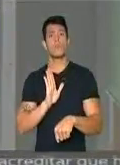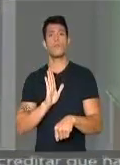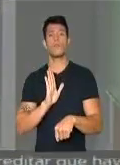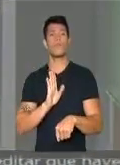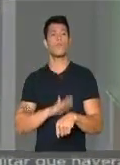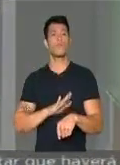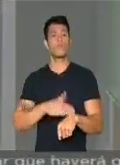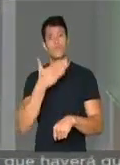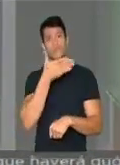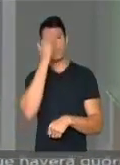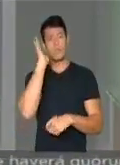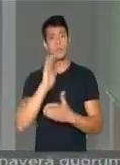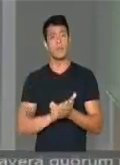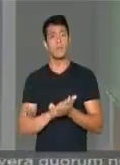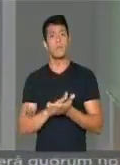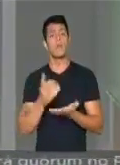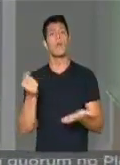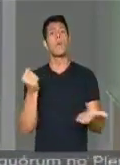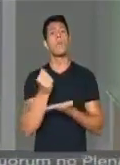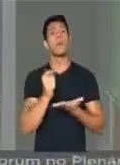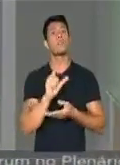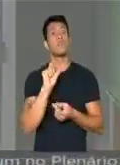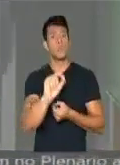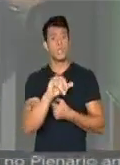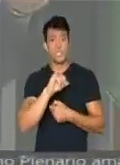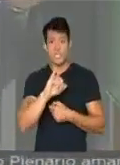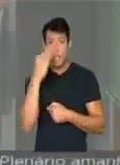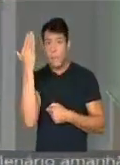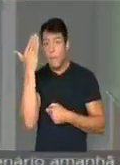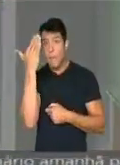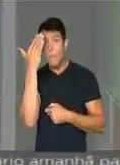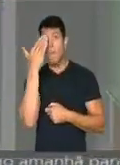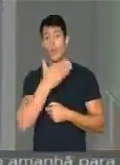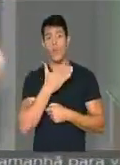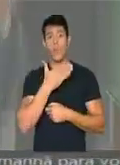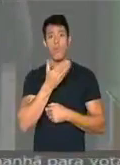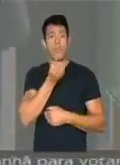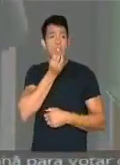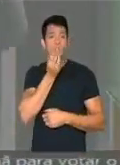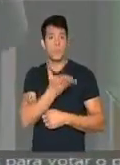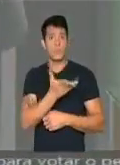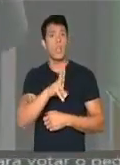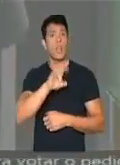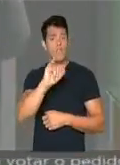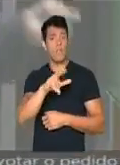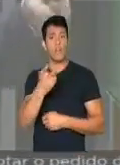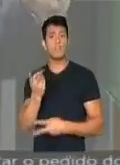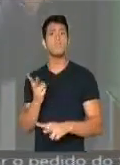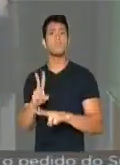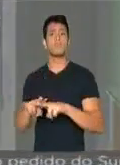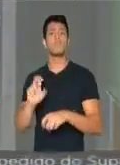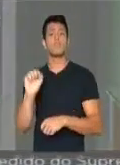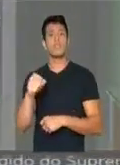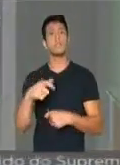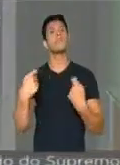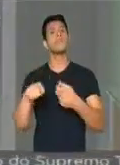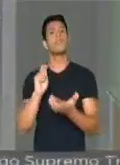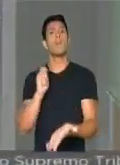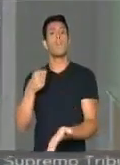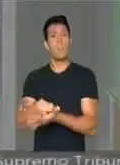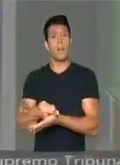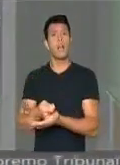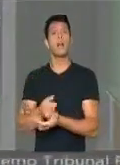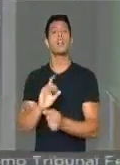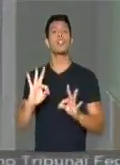Baseada na investigação, comprovadas as denúncias, ele vira réu e poderá e deverá pagar